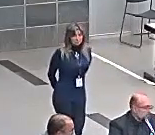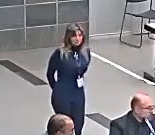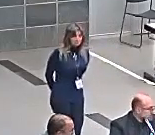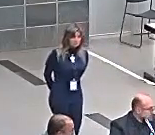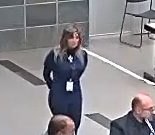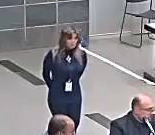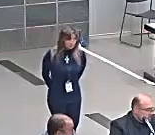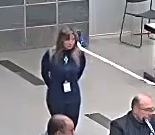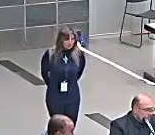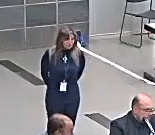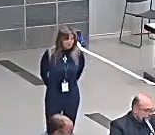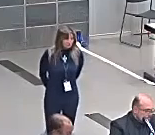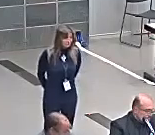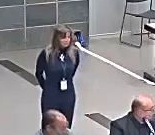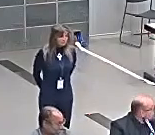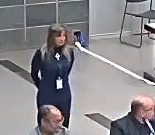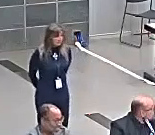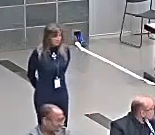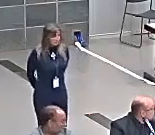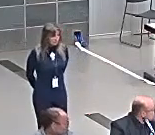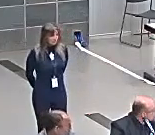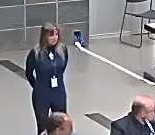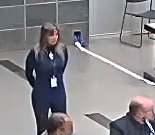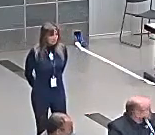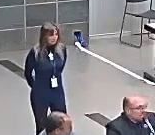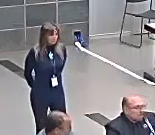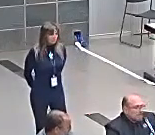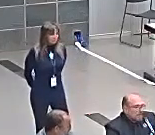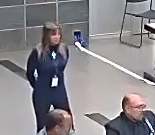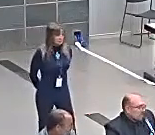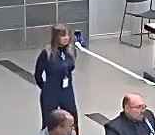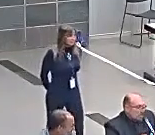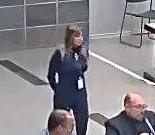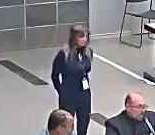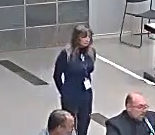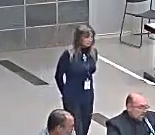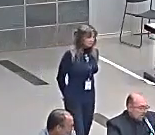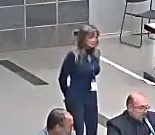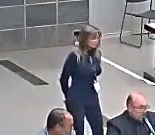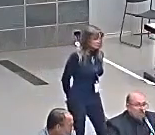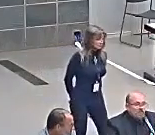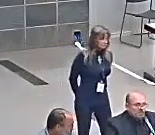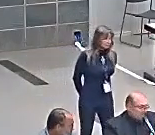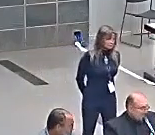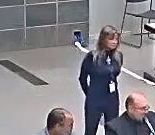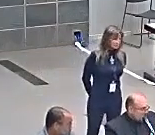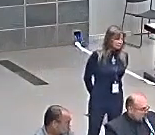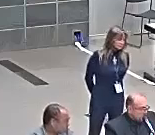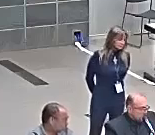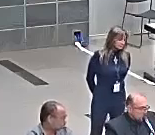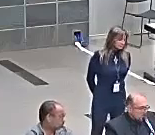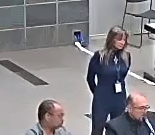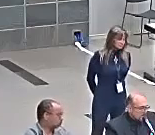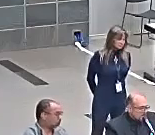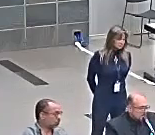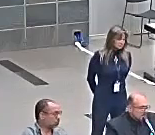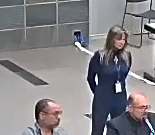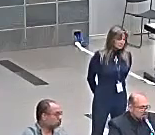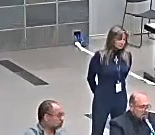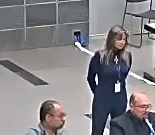mesa aqui bastante recheado de pessoas da Zona da Mata viu C Obrigado Betão Obrigado eh o w também pediu paraas suas